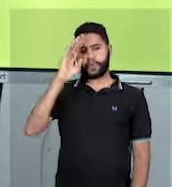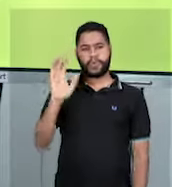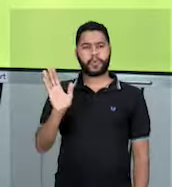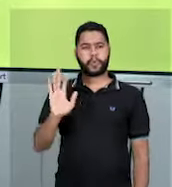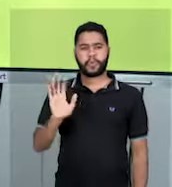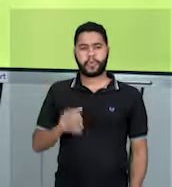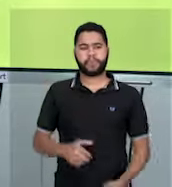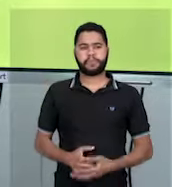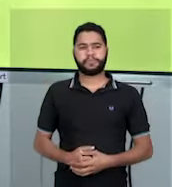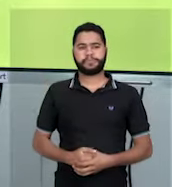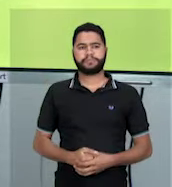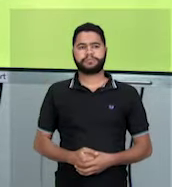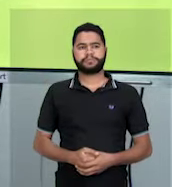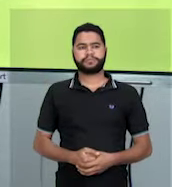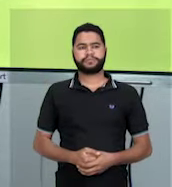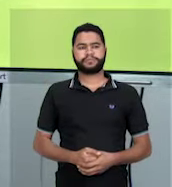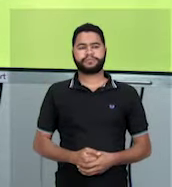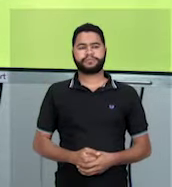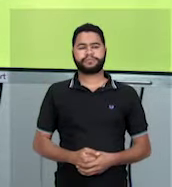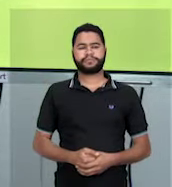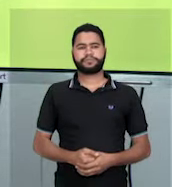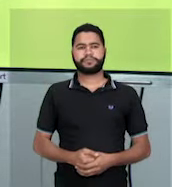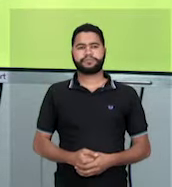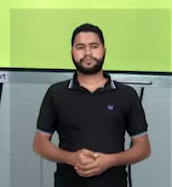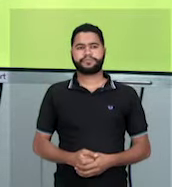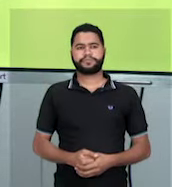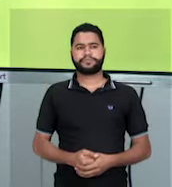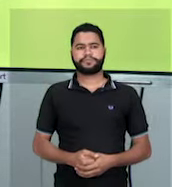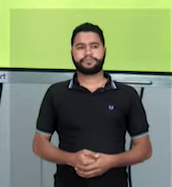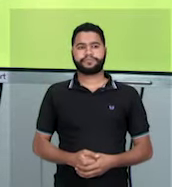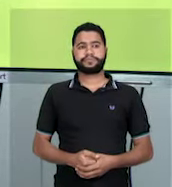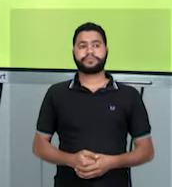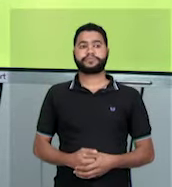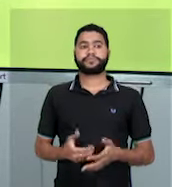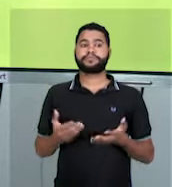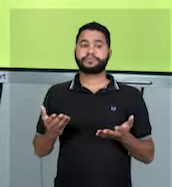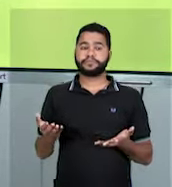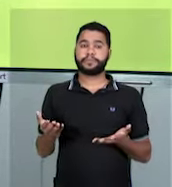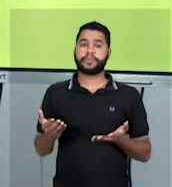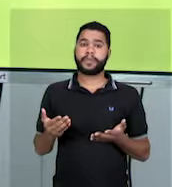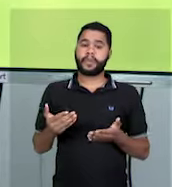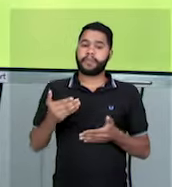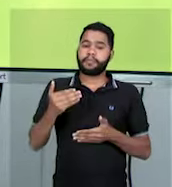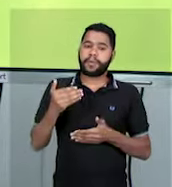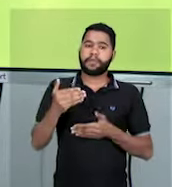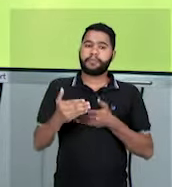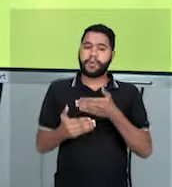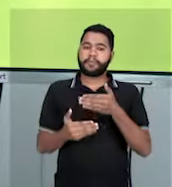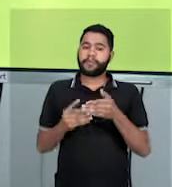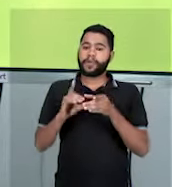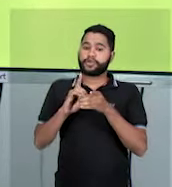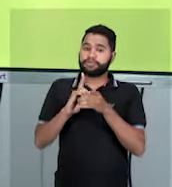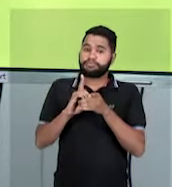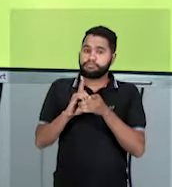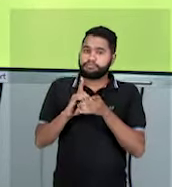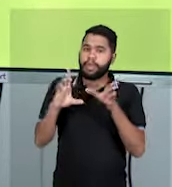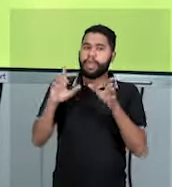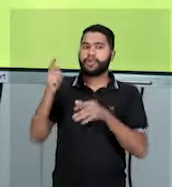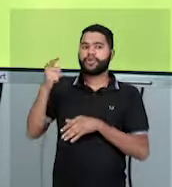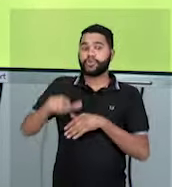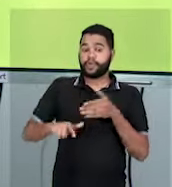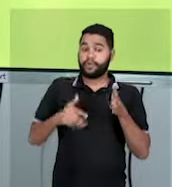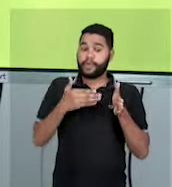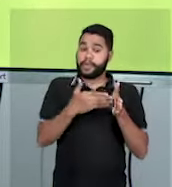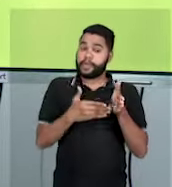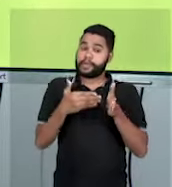devolvendo o governo para a população civil. Então, é um processo de redemocratização restrita, porque